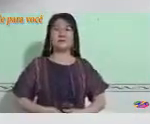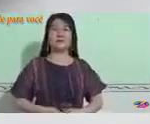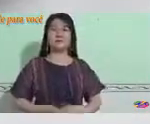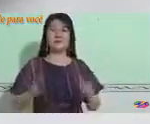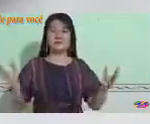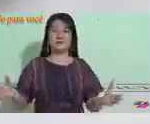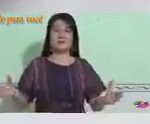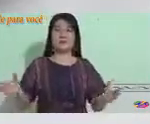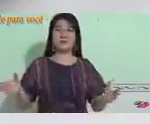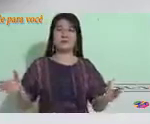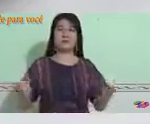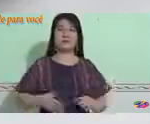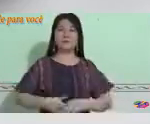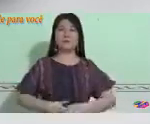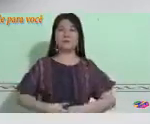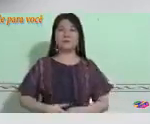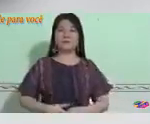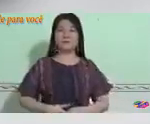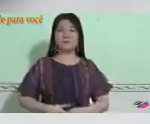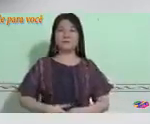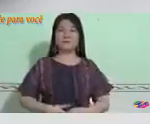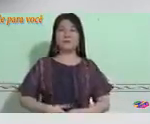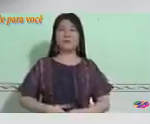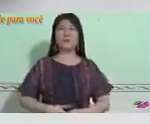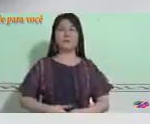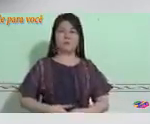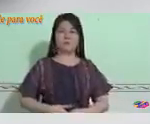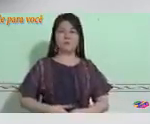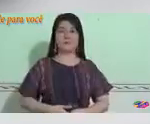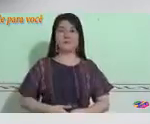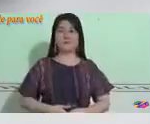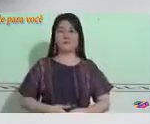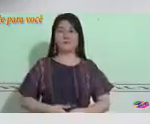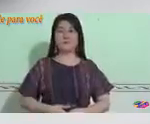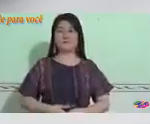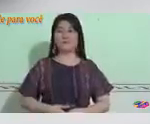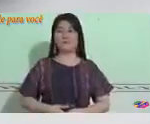Os produtos utilizados para estes problemas têm propriedades distintas entre eles,